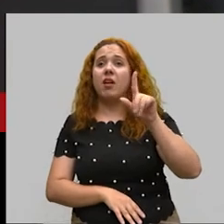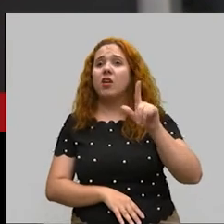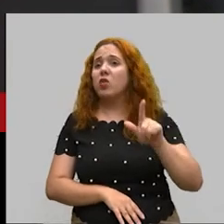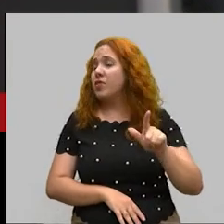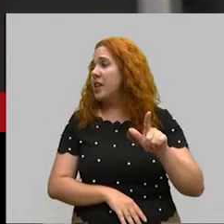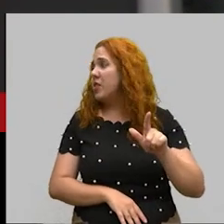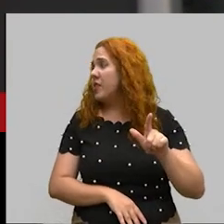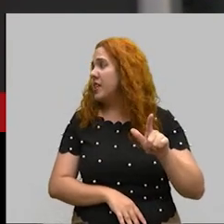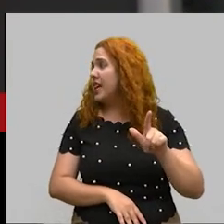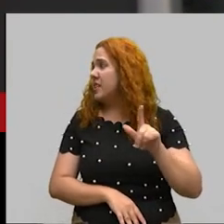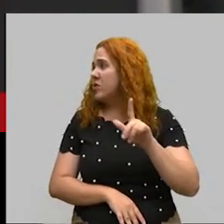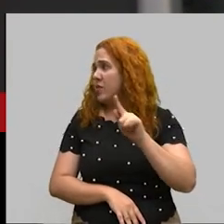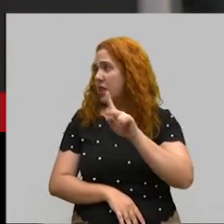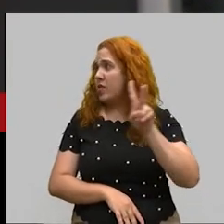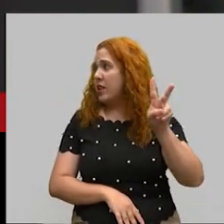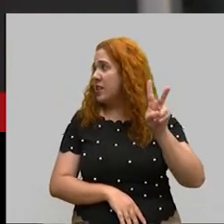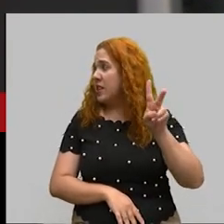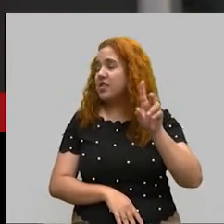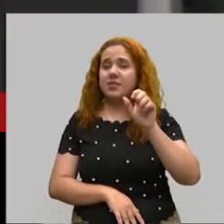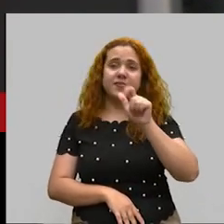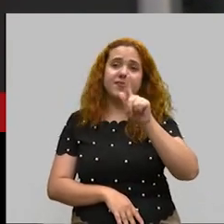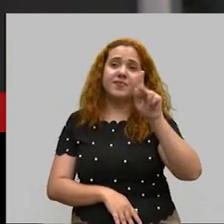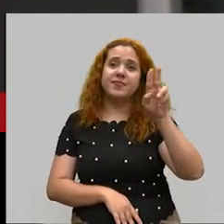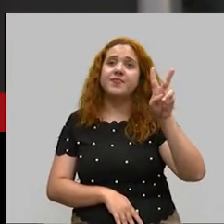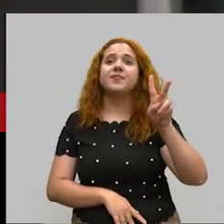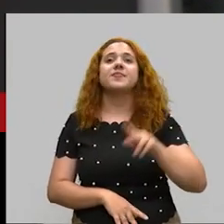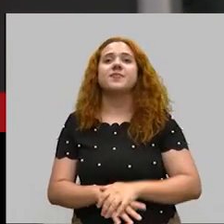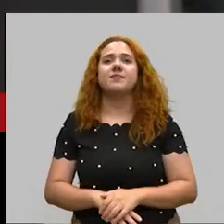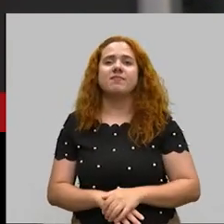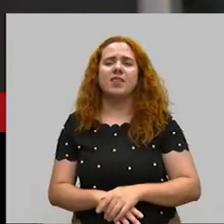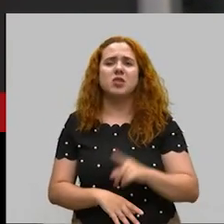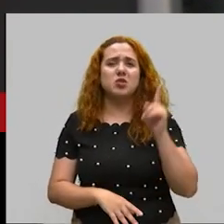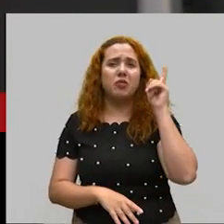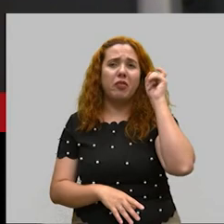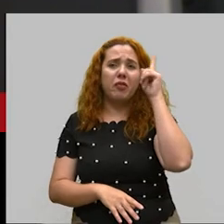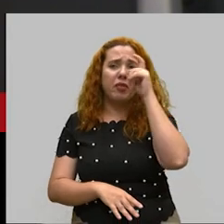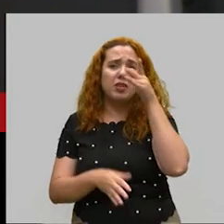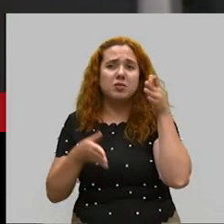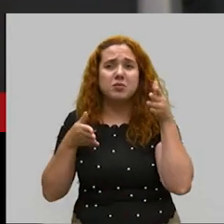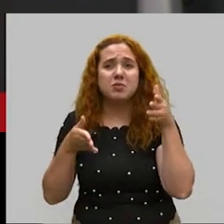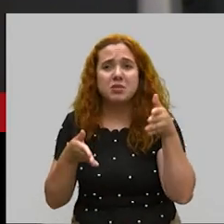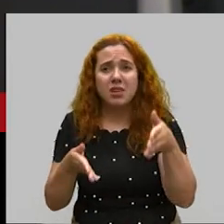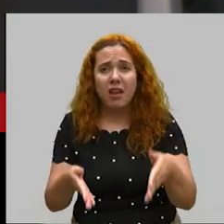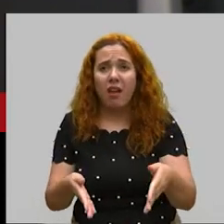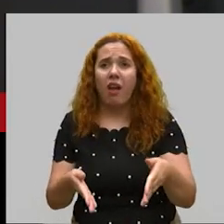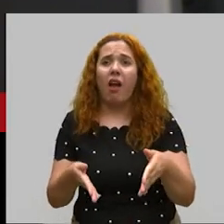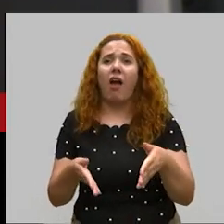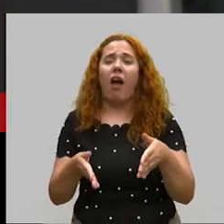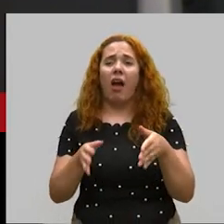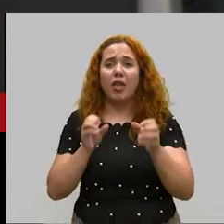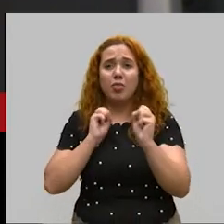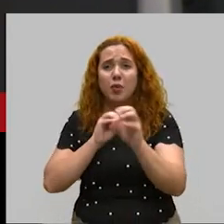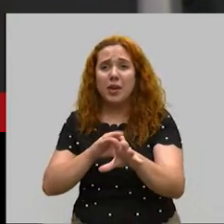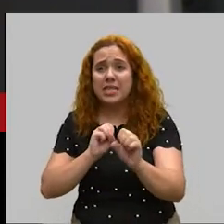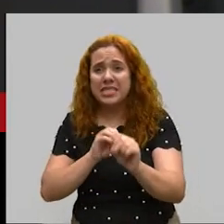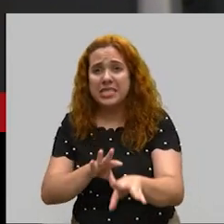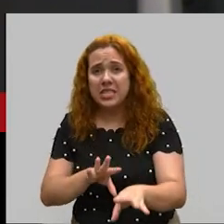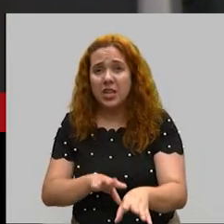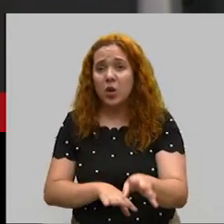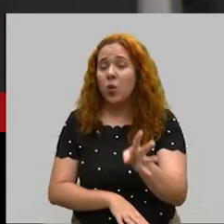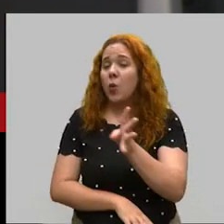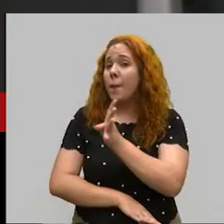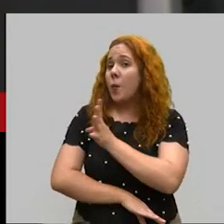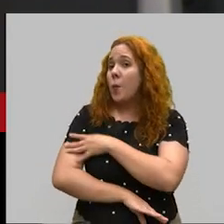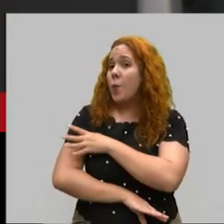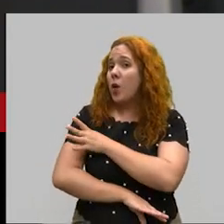cidade eh de muito difícil acesso à educação quando eu fiz a quarta série primária